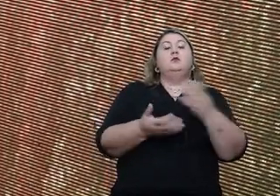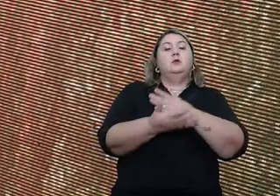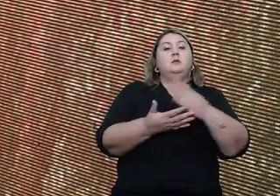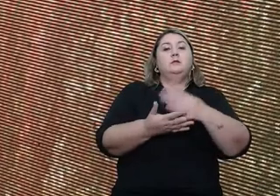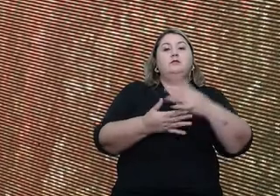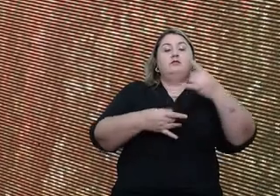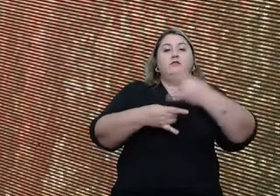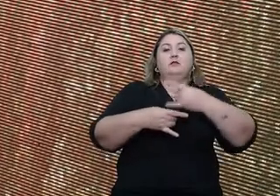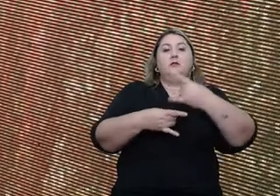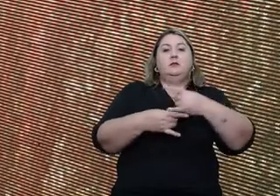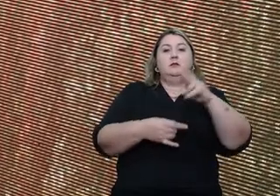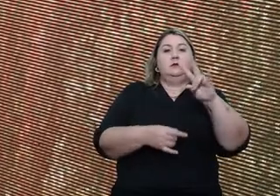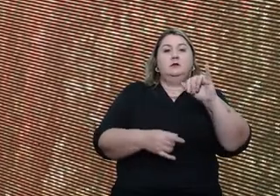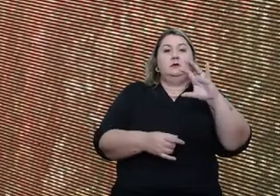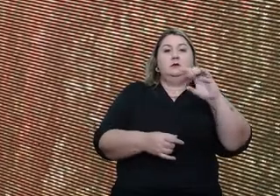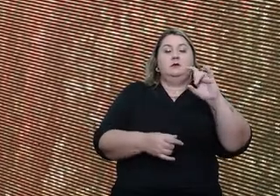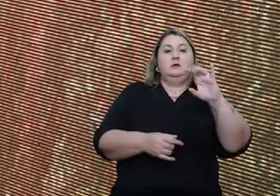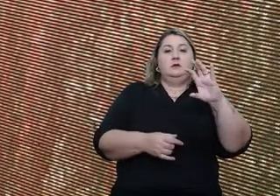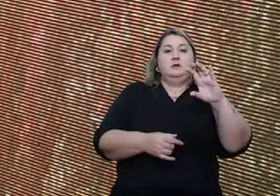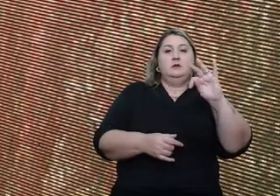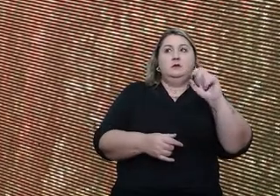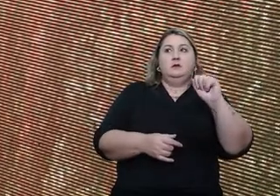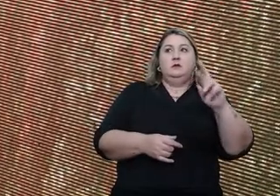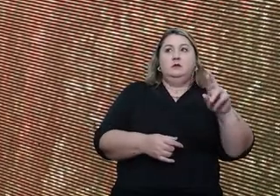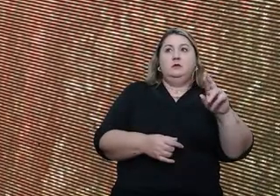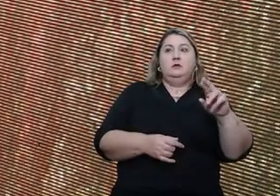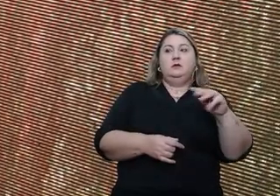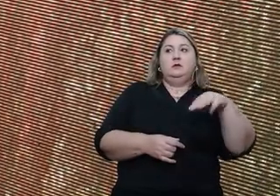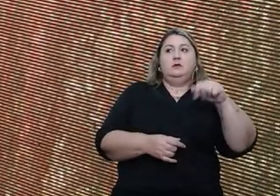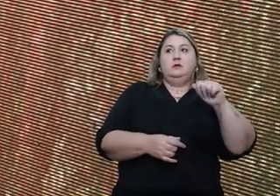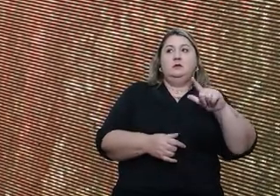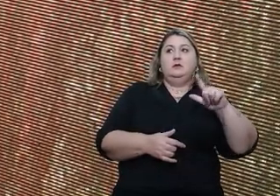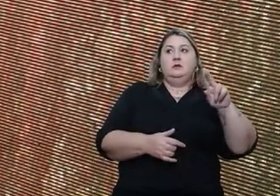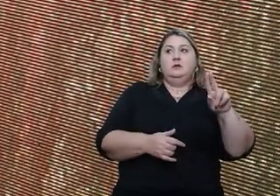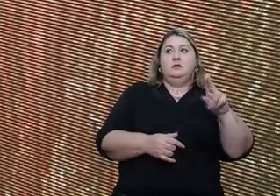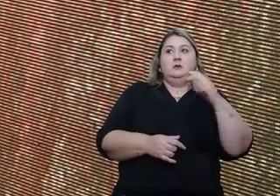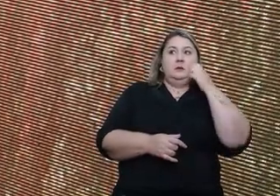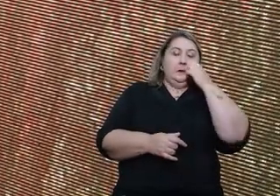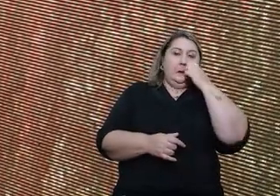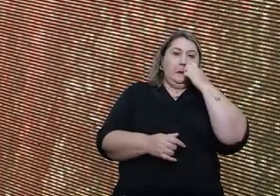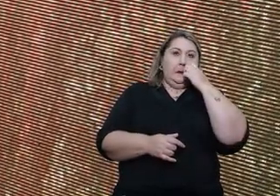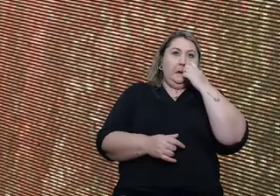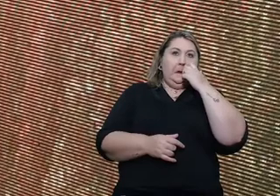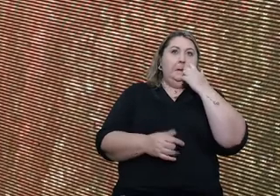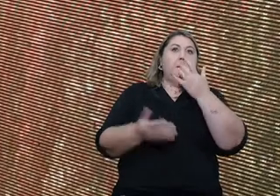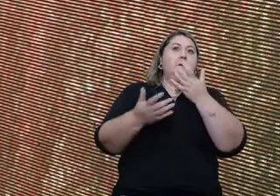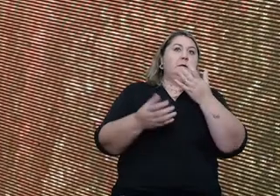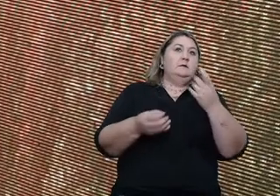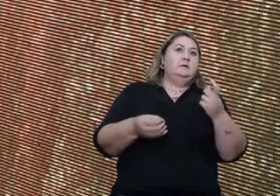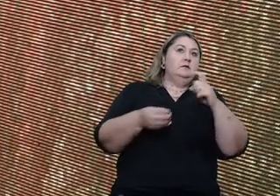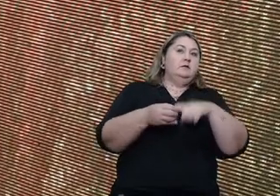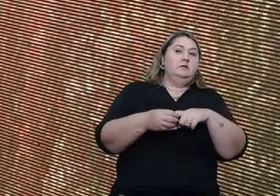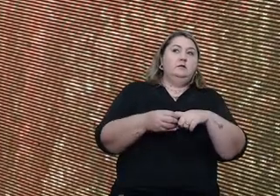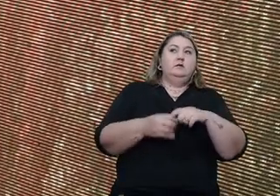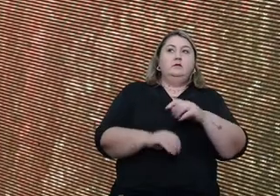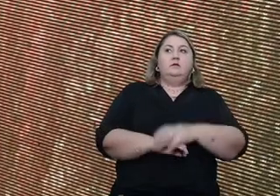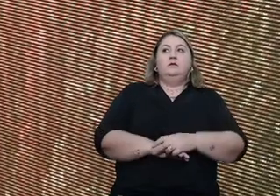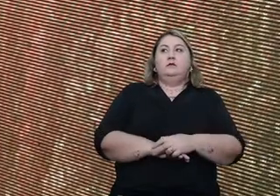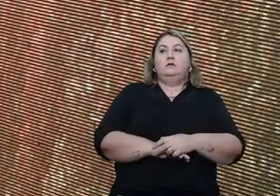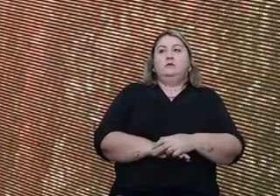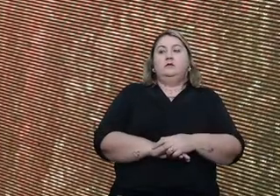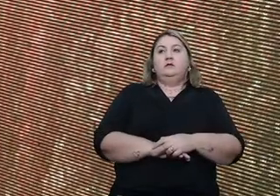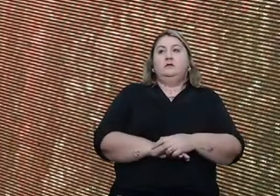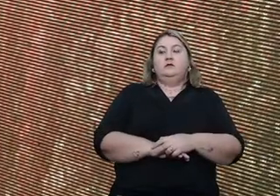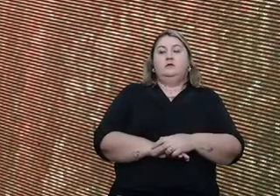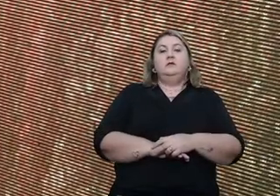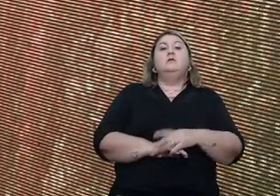nessa live. Vitor e Malu já fizeram, já passaram o som aqui, nesse momento já estão aqui loucos para voltar a toda a nossa